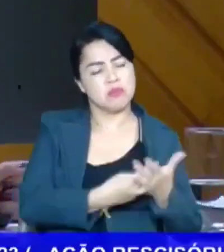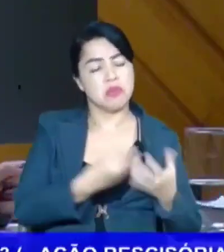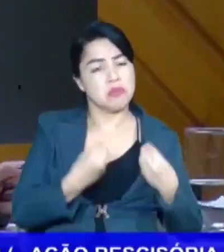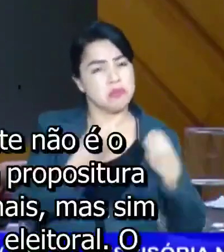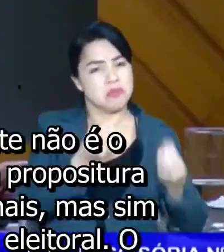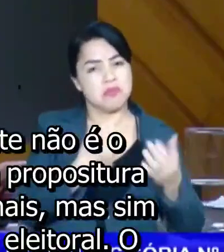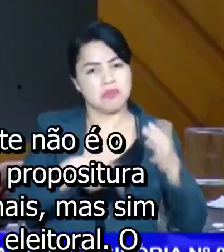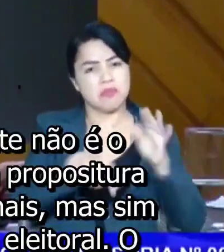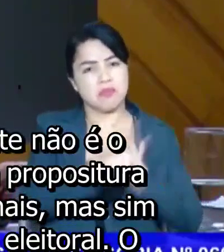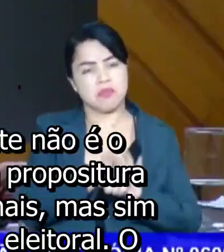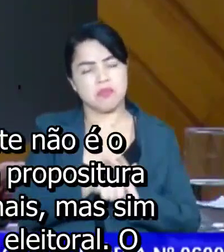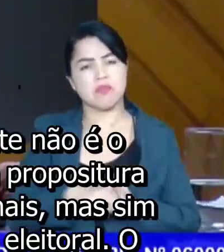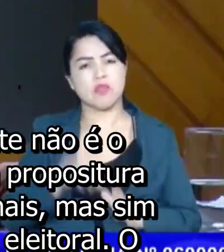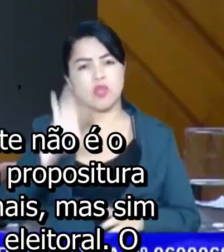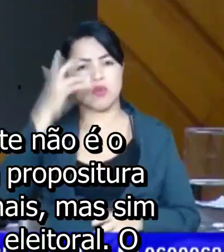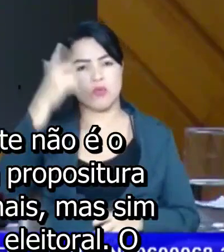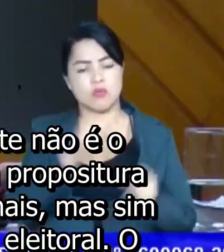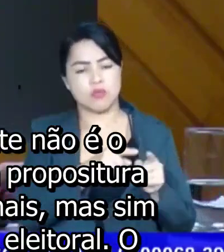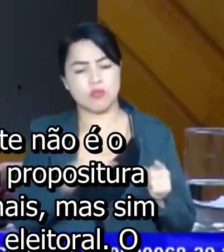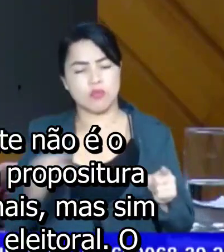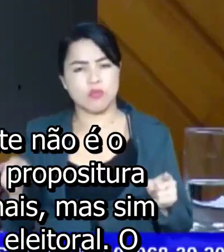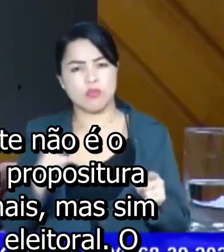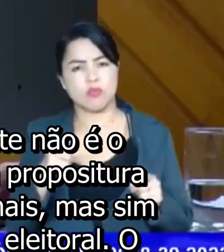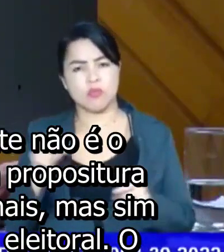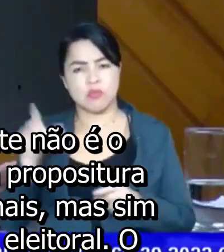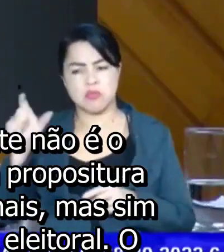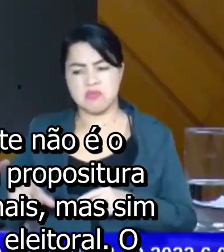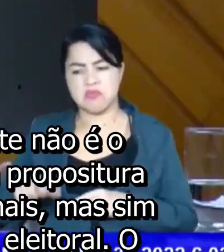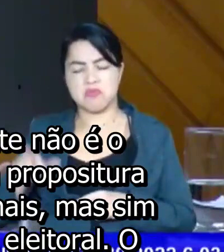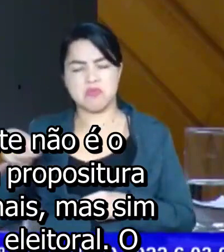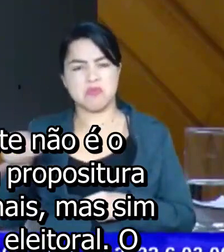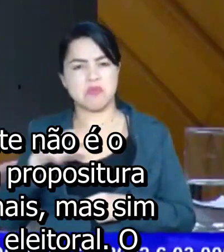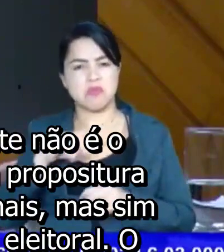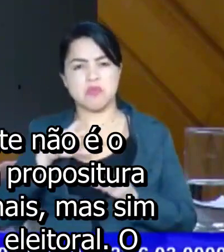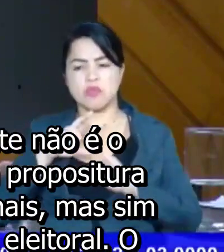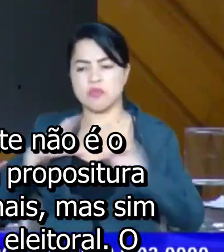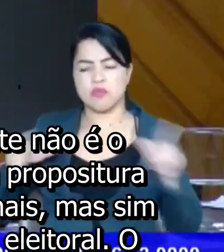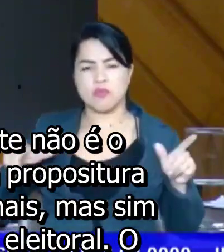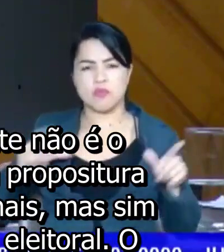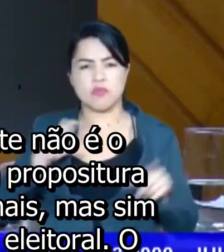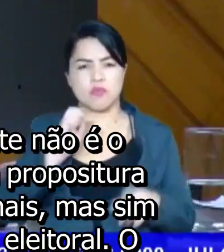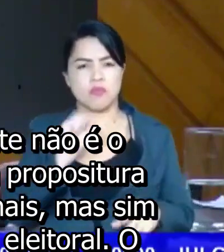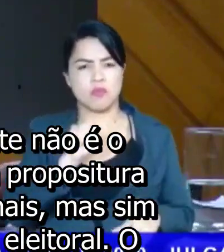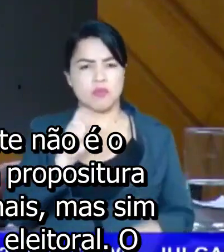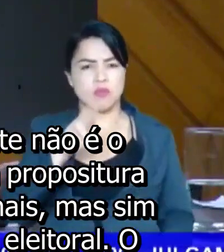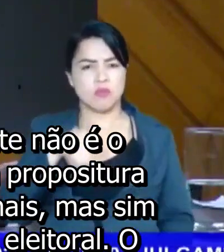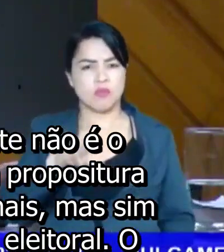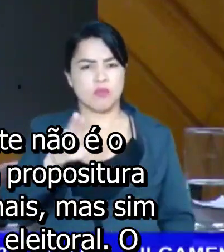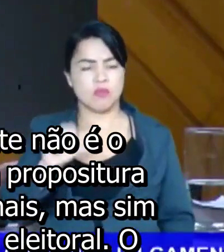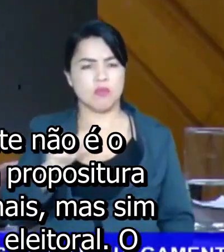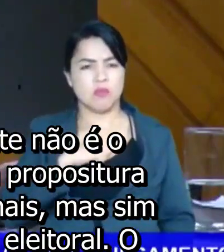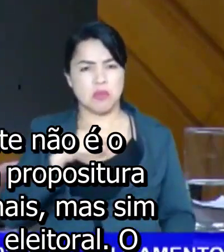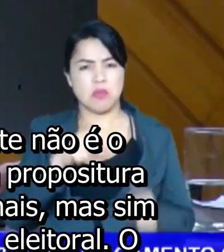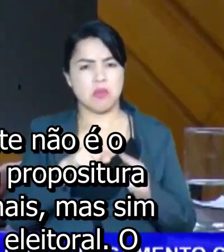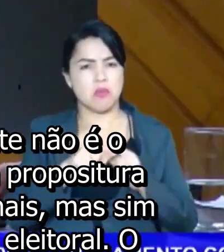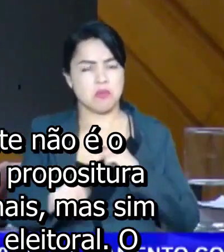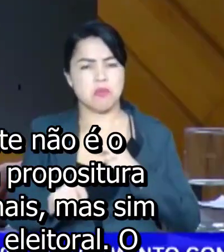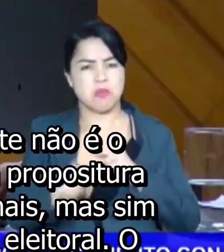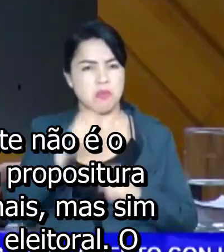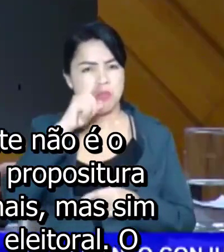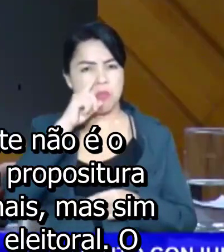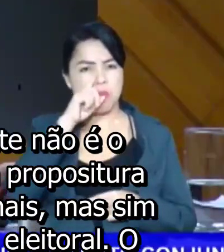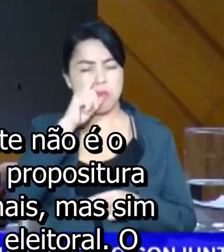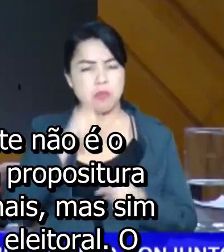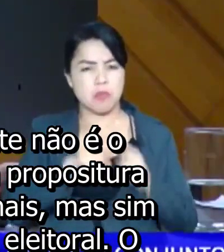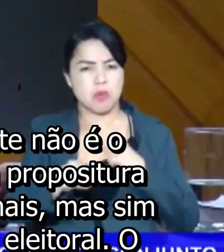lei. Em tempo, ao contrário do que se defende o agravante, não é o enunciado da súmula 33 do TSE que proíbe a propositura da